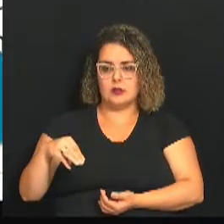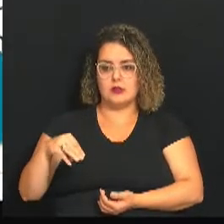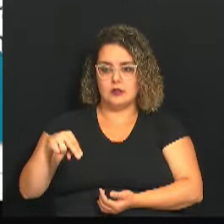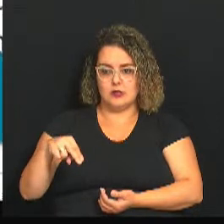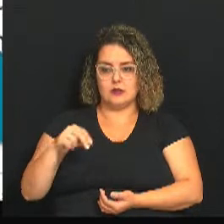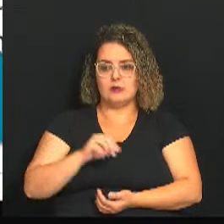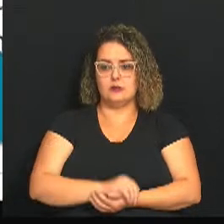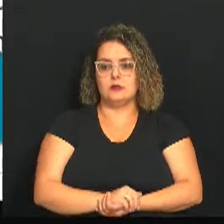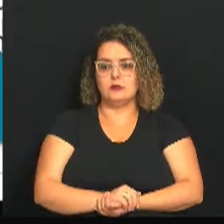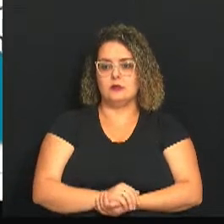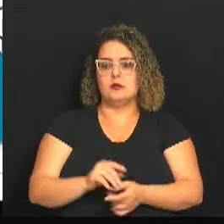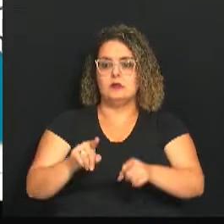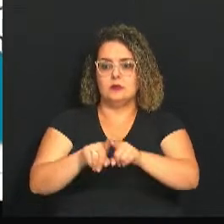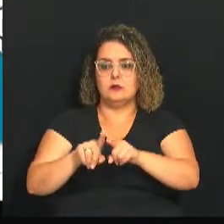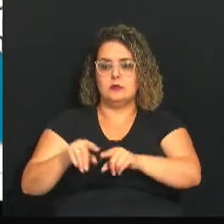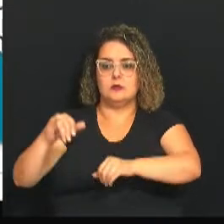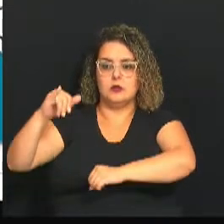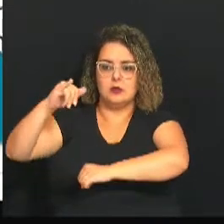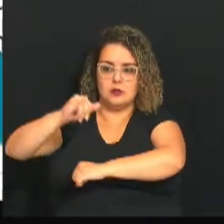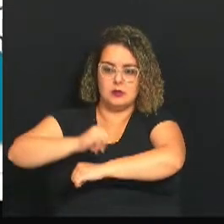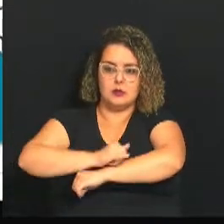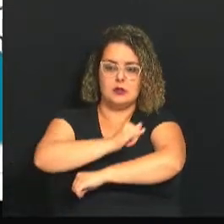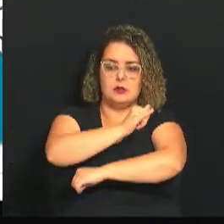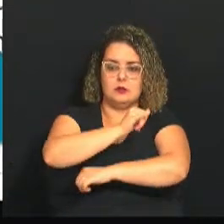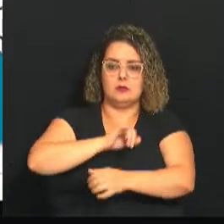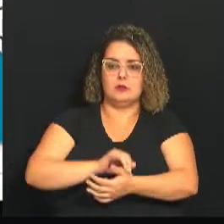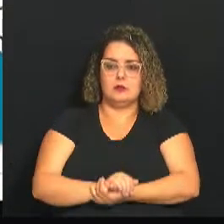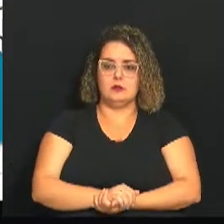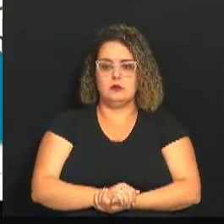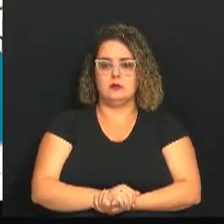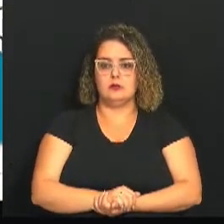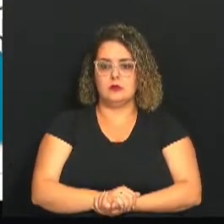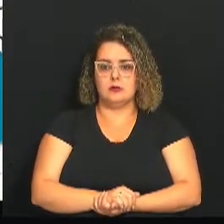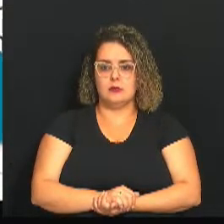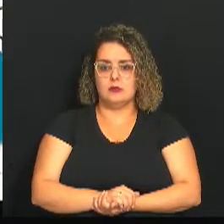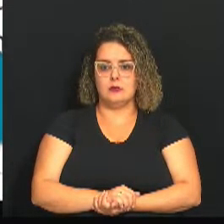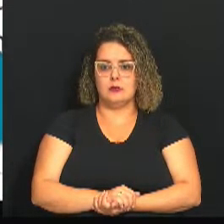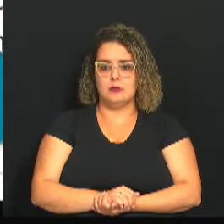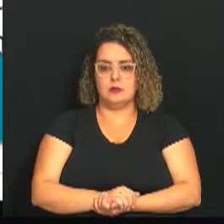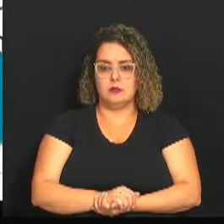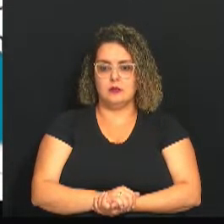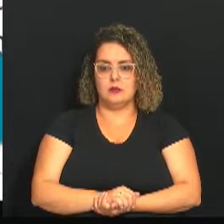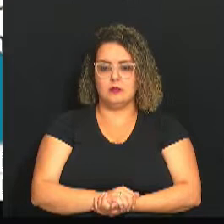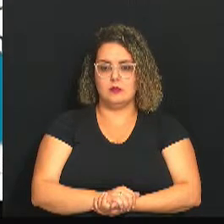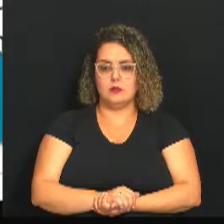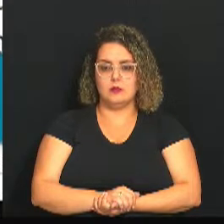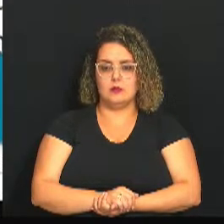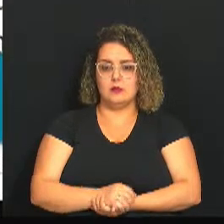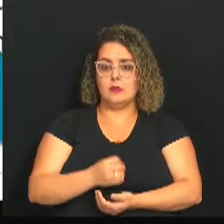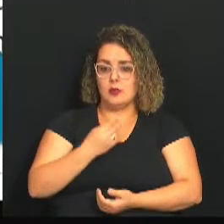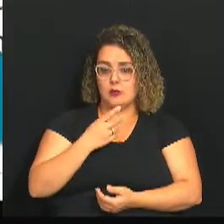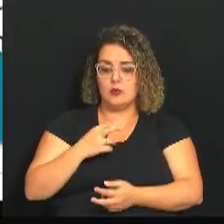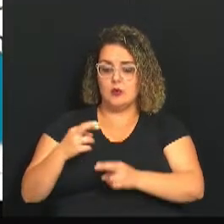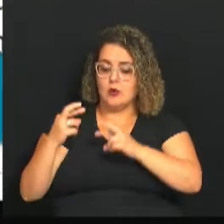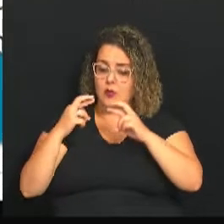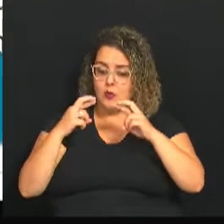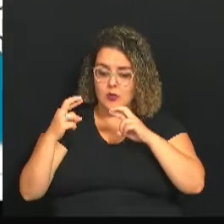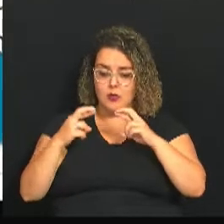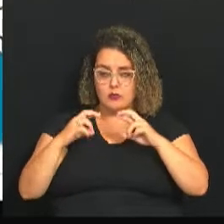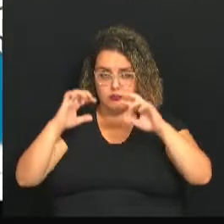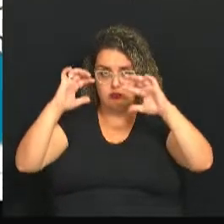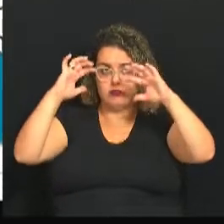os aeroportos também, né? Então, a gente tem uma boa rede de observações meteorológicas,